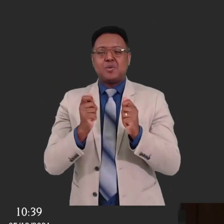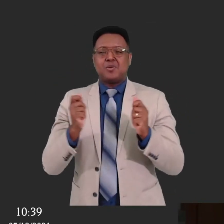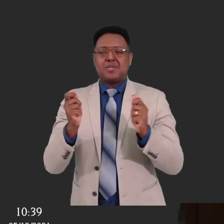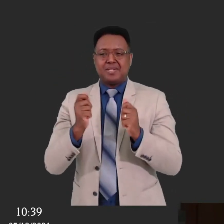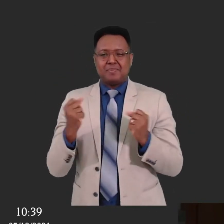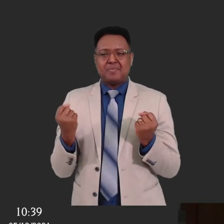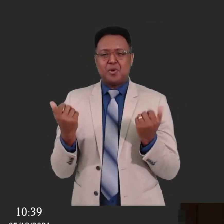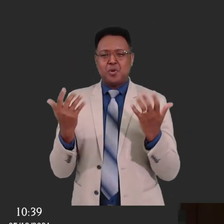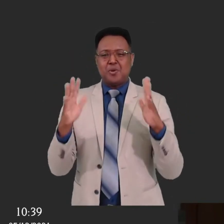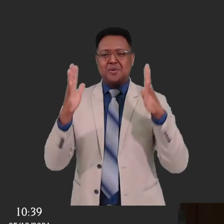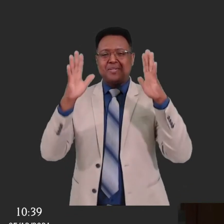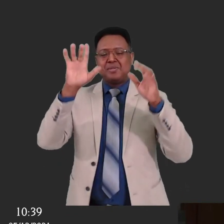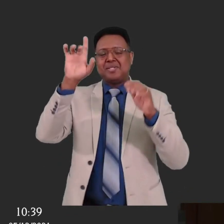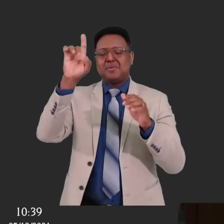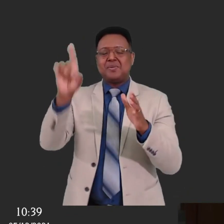Glória a Jesus.